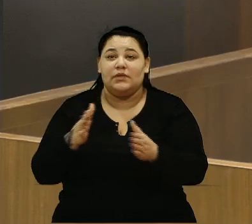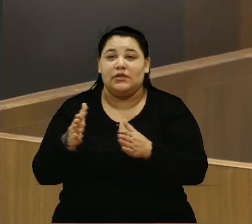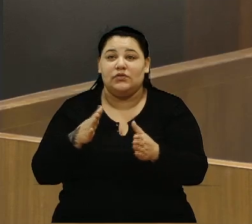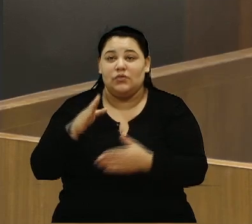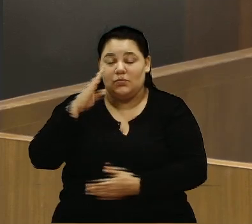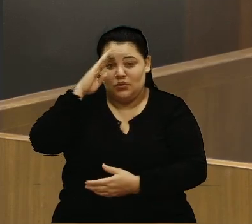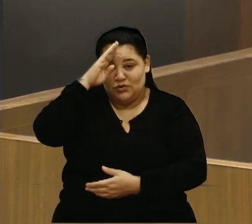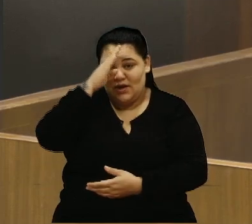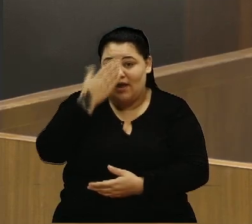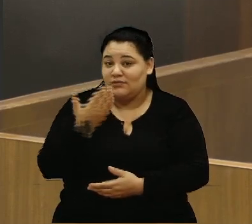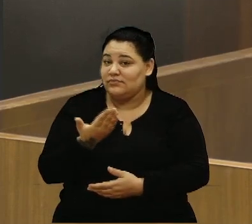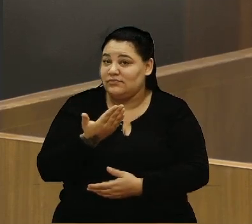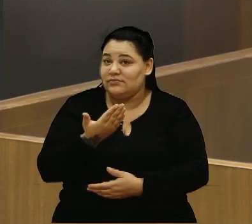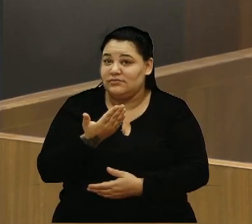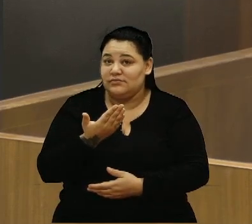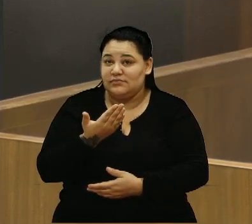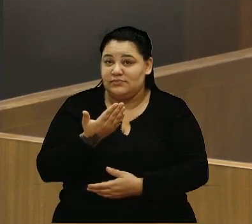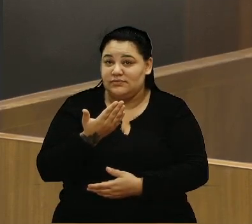Provavelmente.